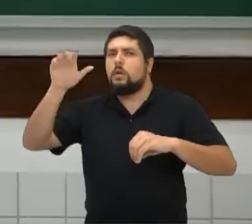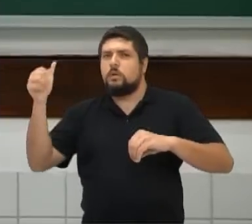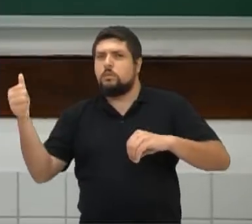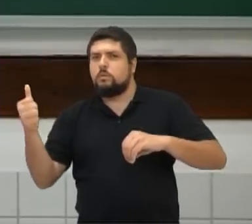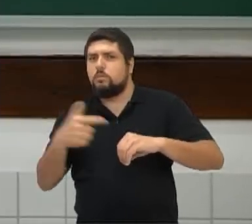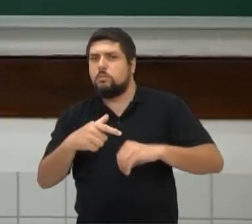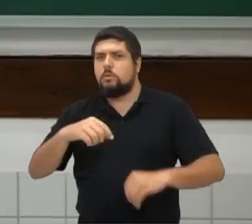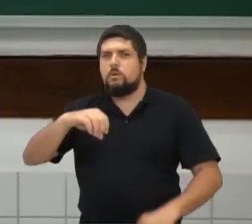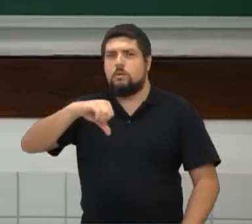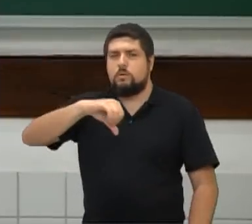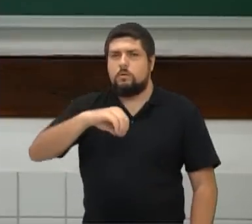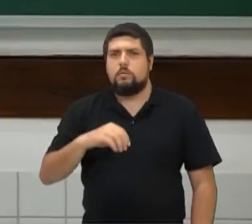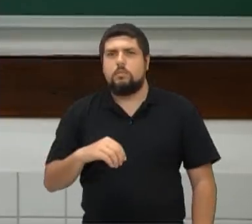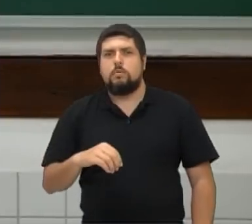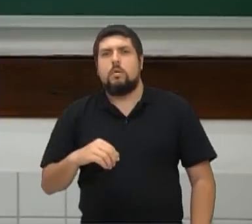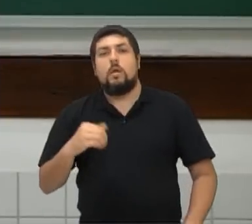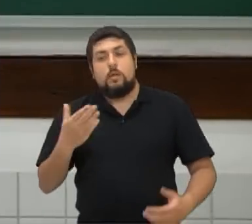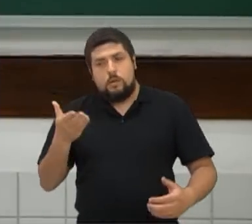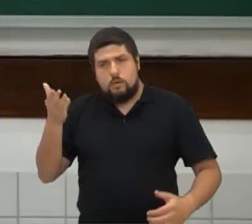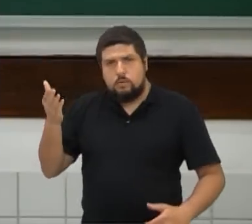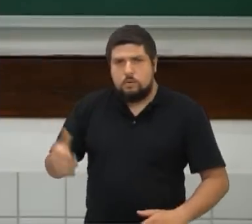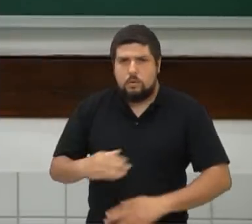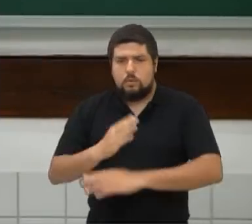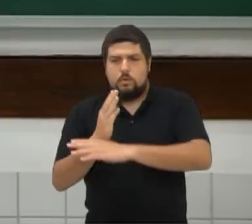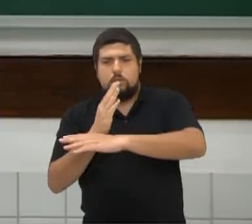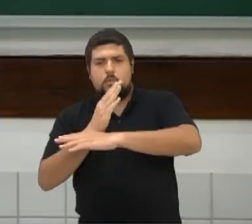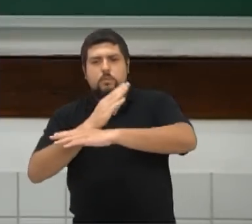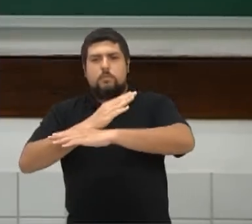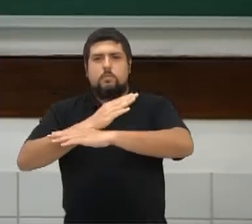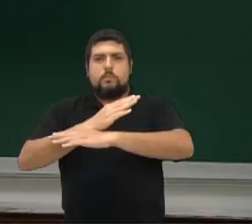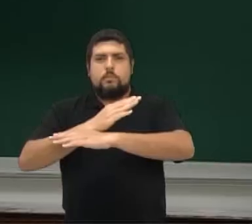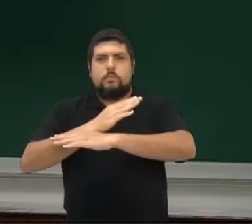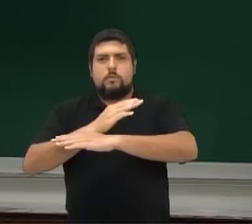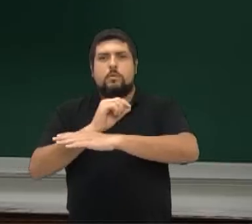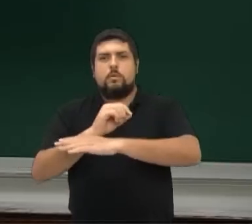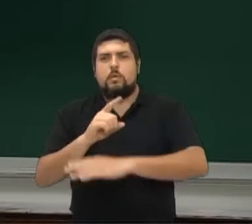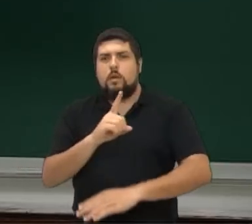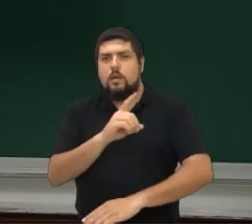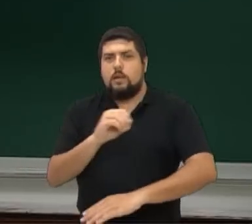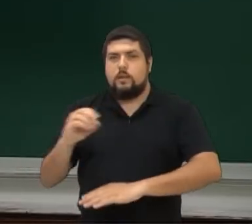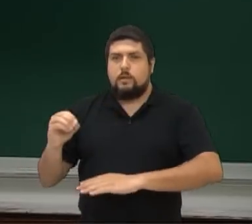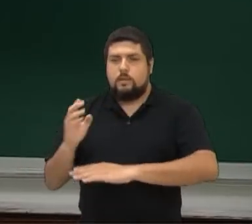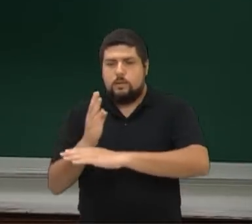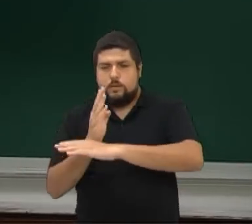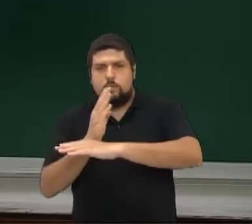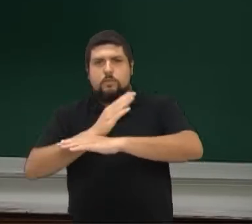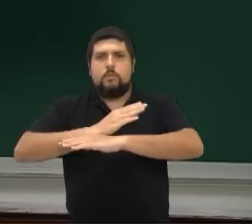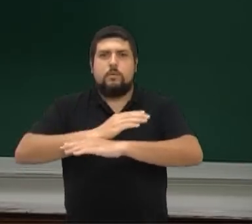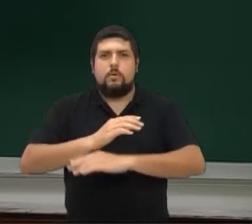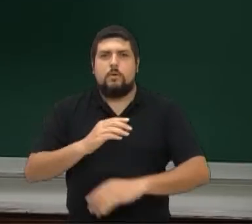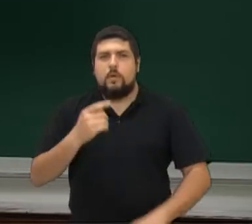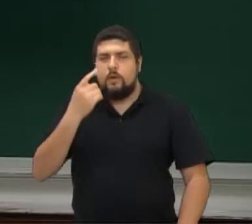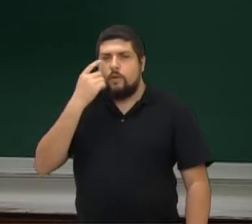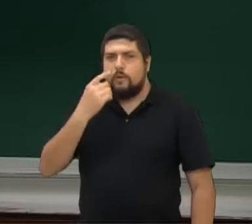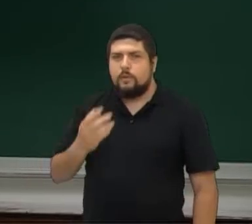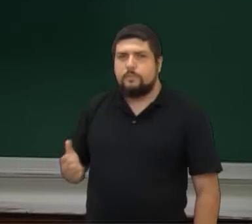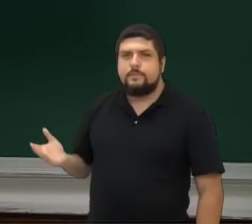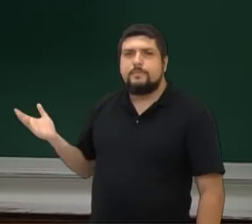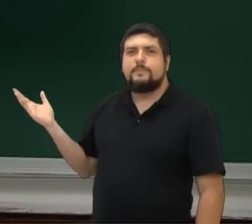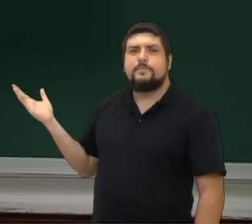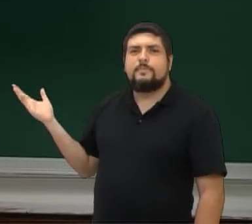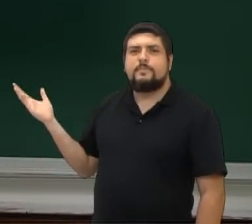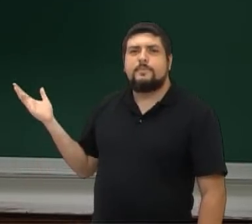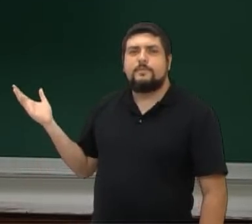ele seria um ângulo obtuso. Então, veja que a professora até usou a simbologia matemática para representar